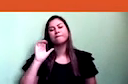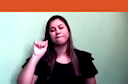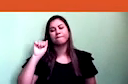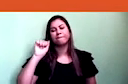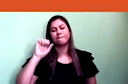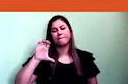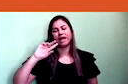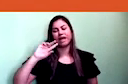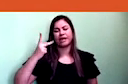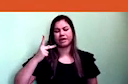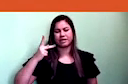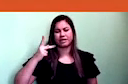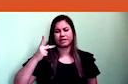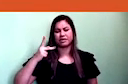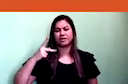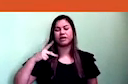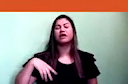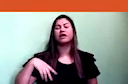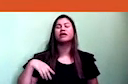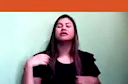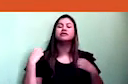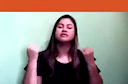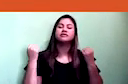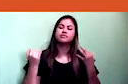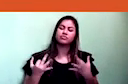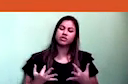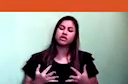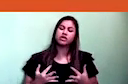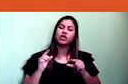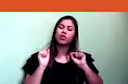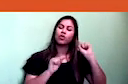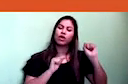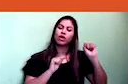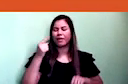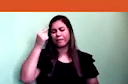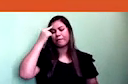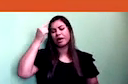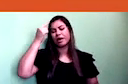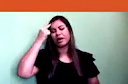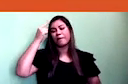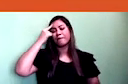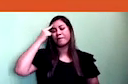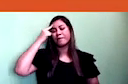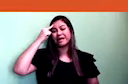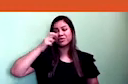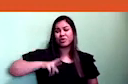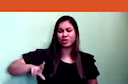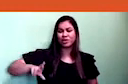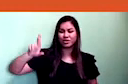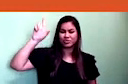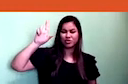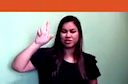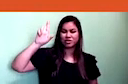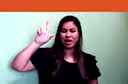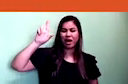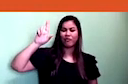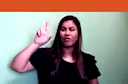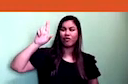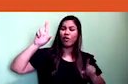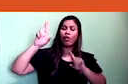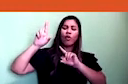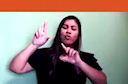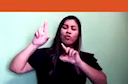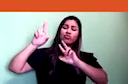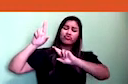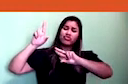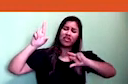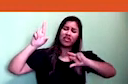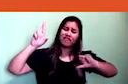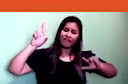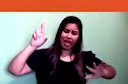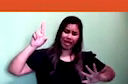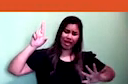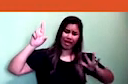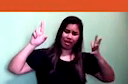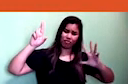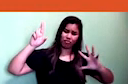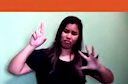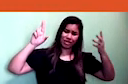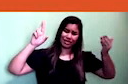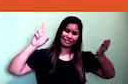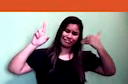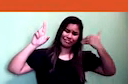o quanto os pensamentos são responsáveis, né, por disfunções que nós causamos no nosso